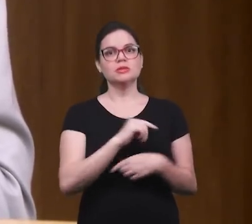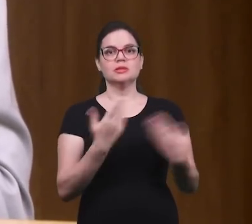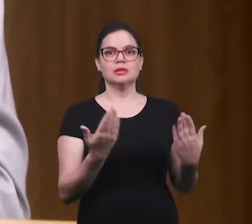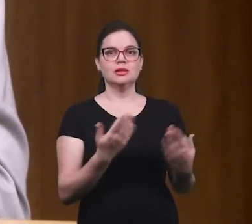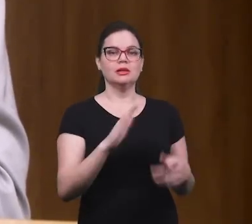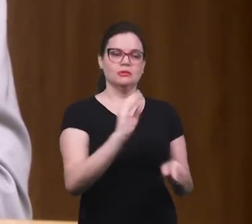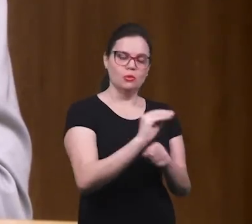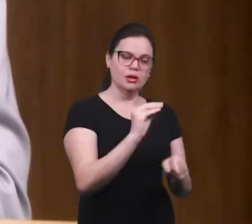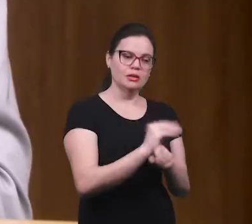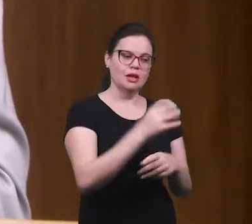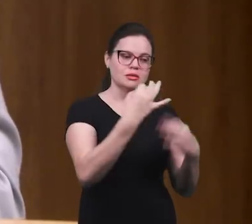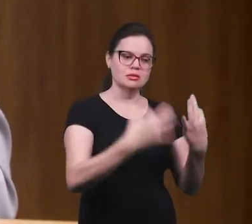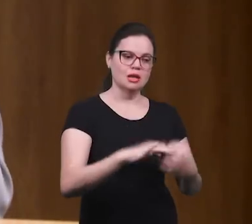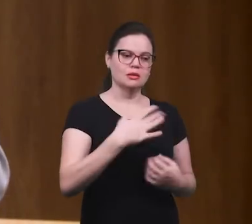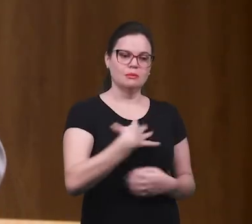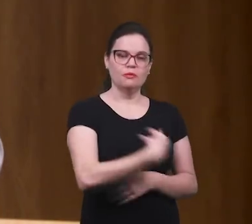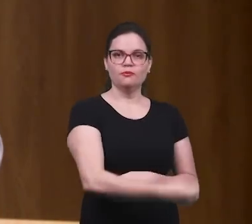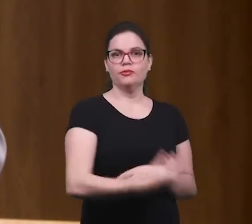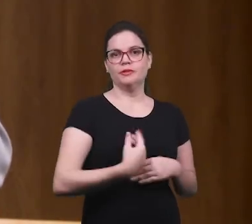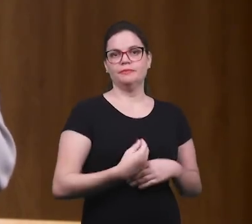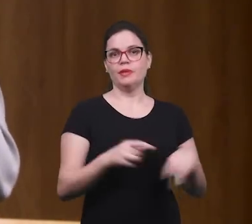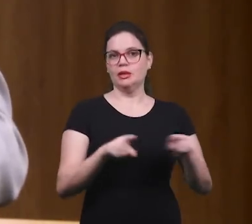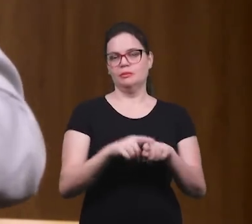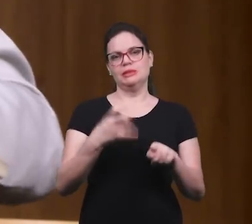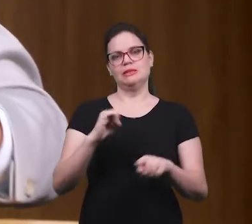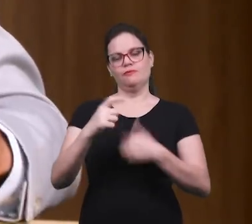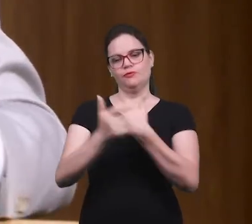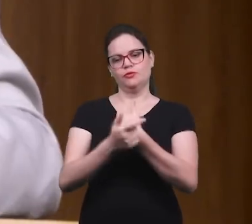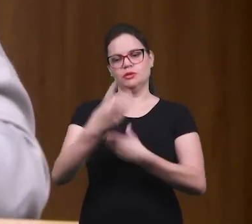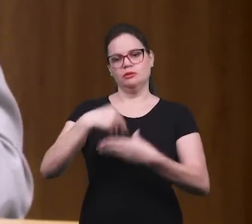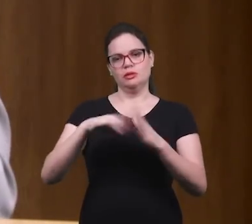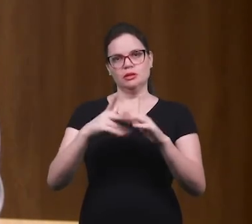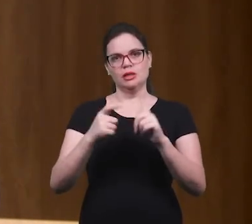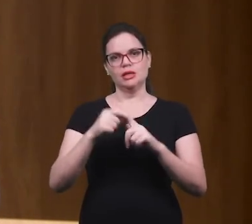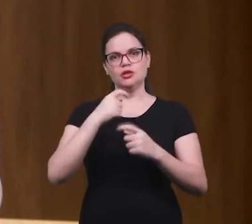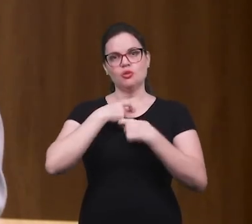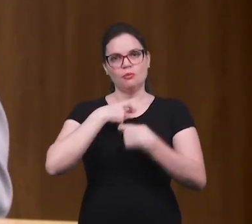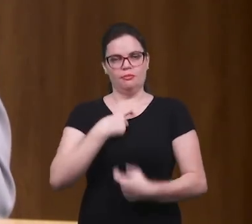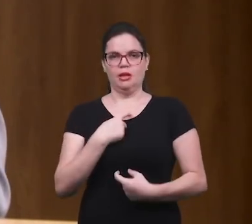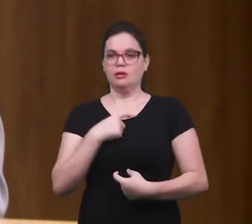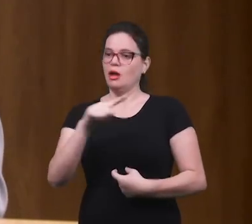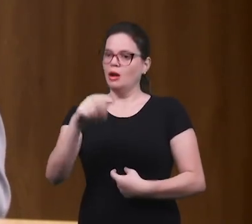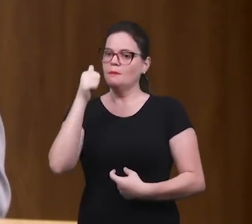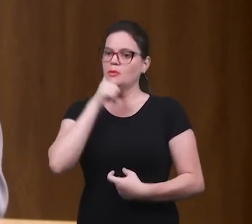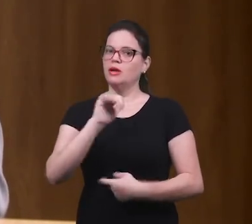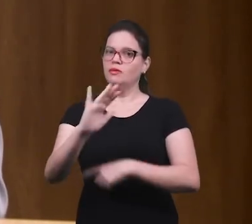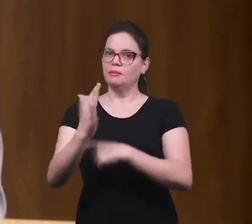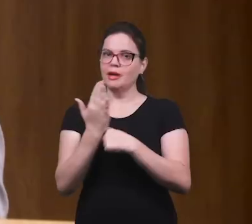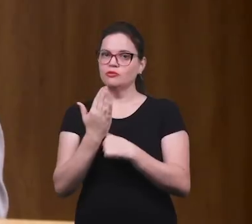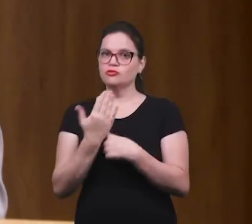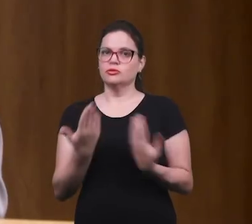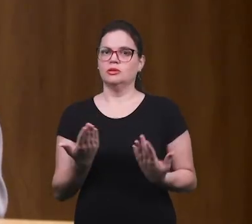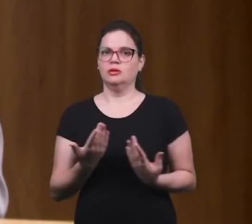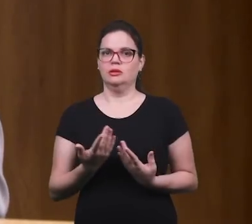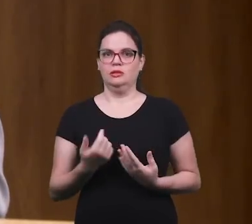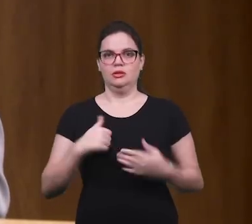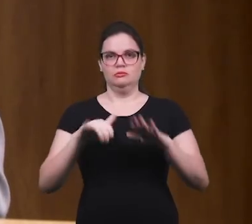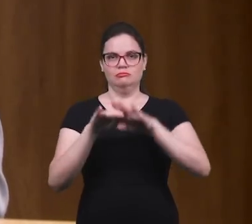ajudar, de alguma forma, a ser um bom obreiro. Na vida profissional, mesma coisa. Então, Submissão não é ser